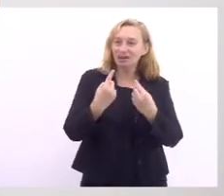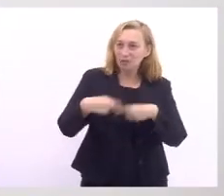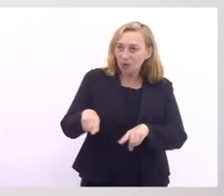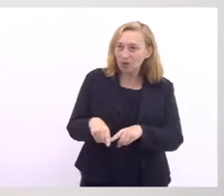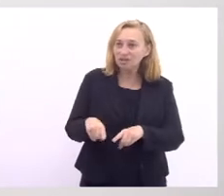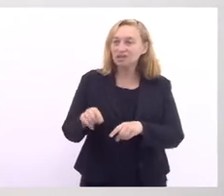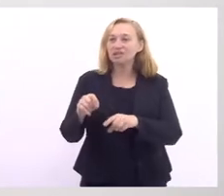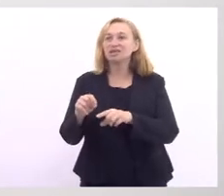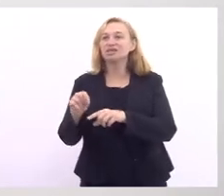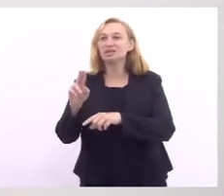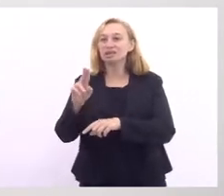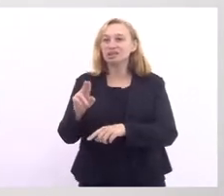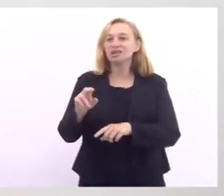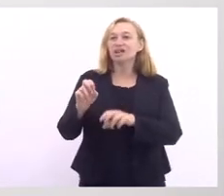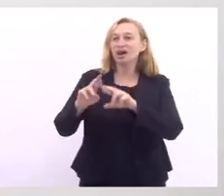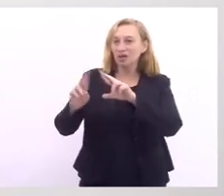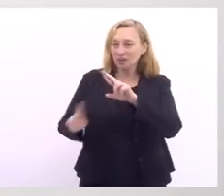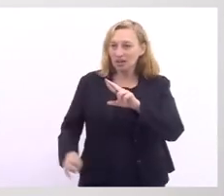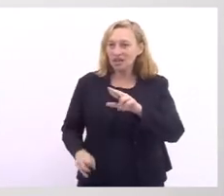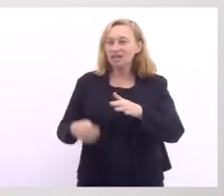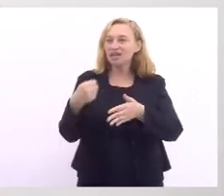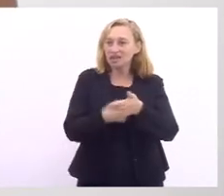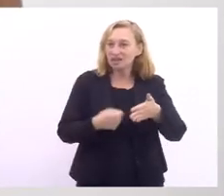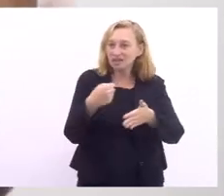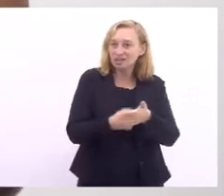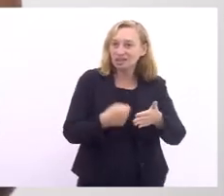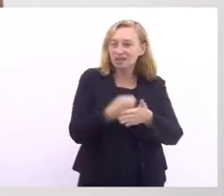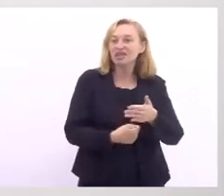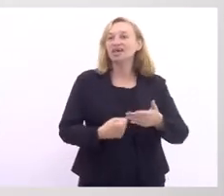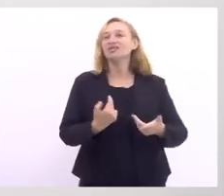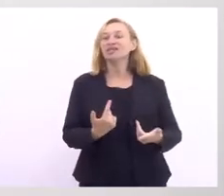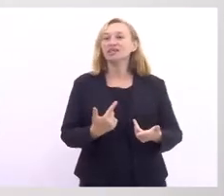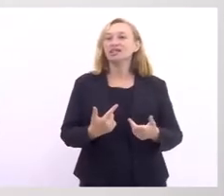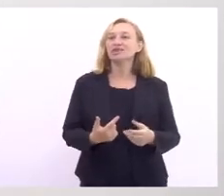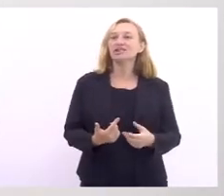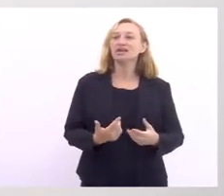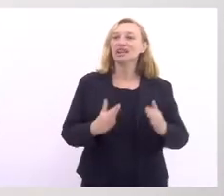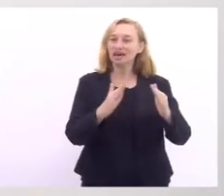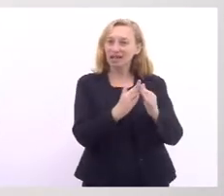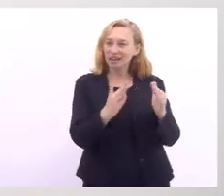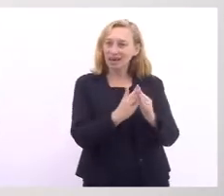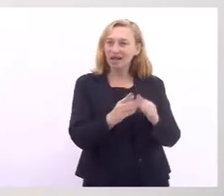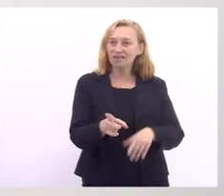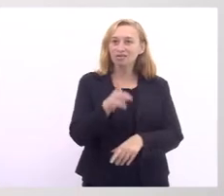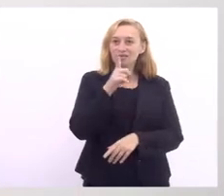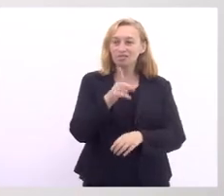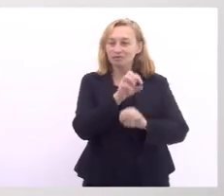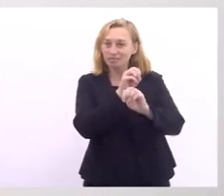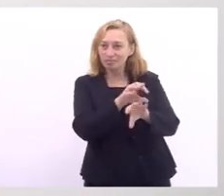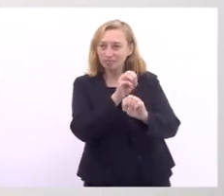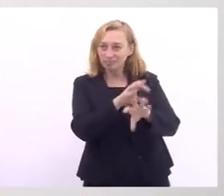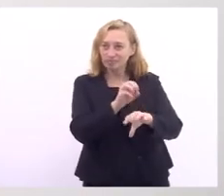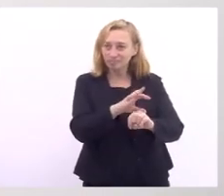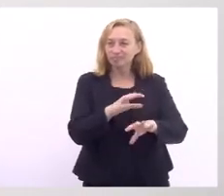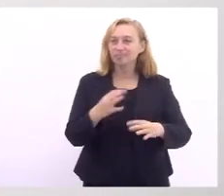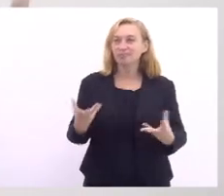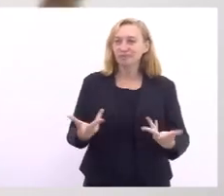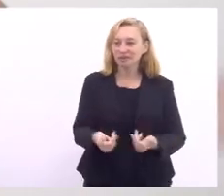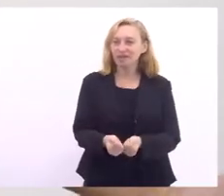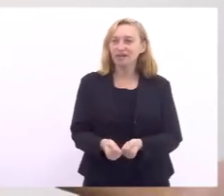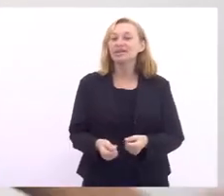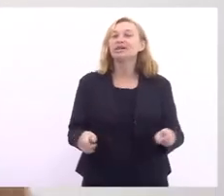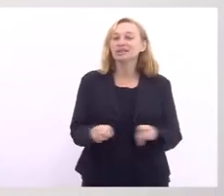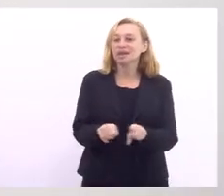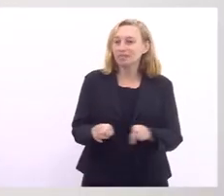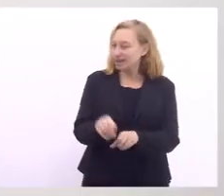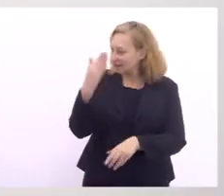a UERJ ela uerjresiste continuaremos aqui defendendo aquela casa de Excelência em educação é quero